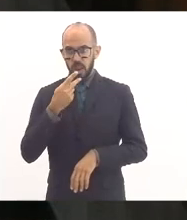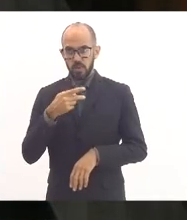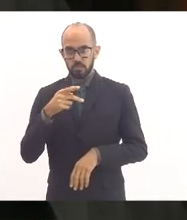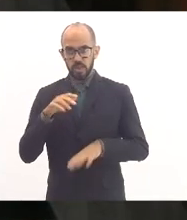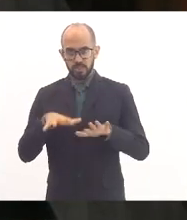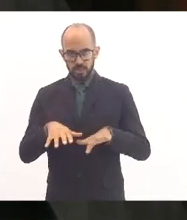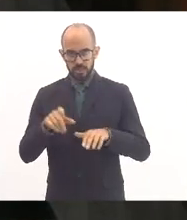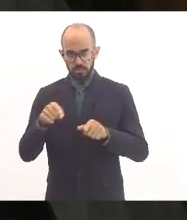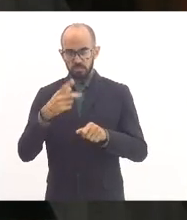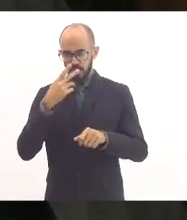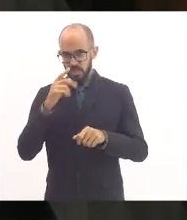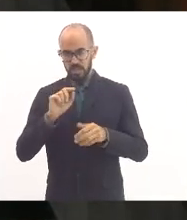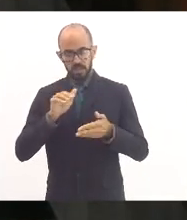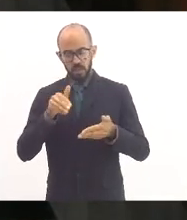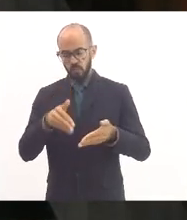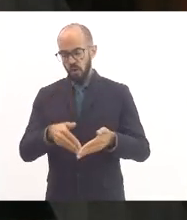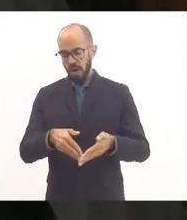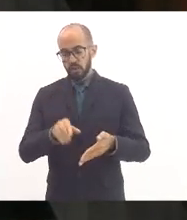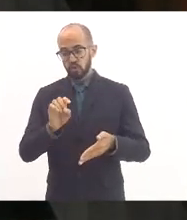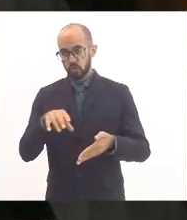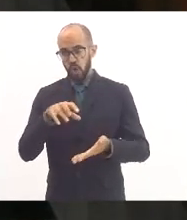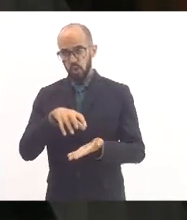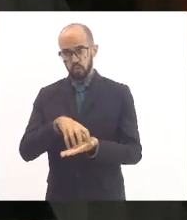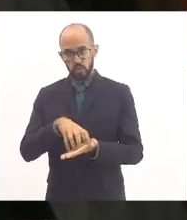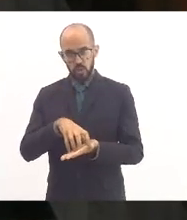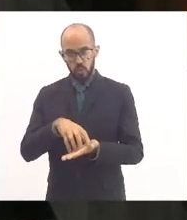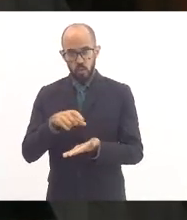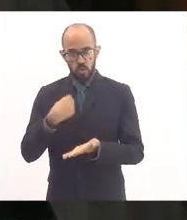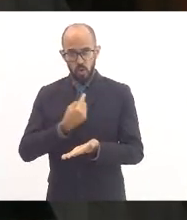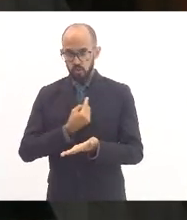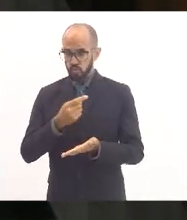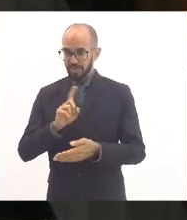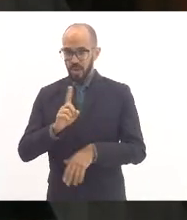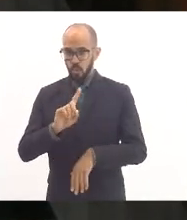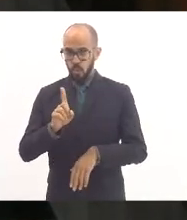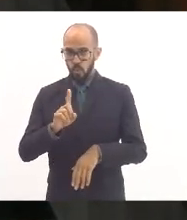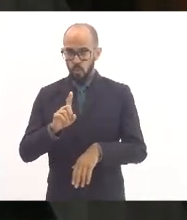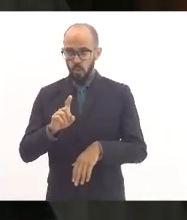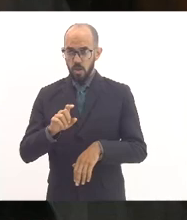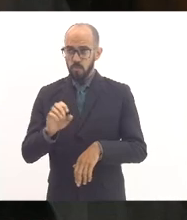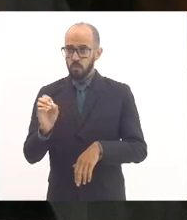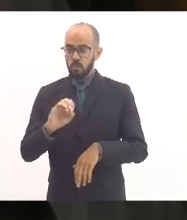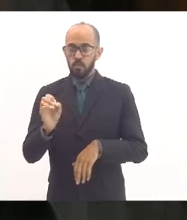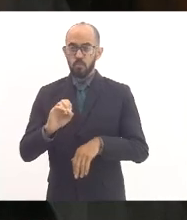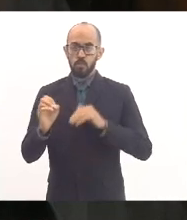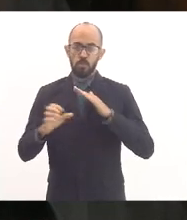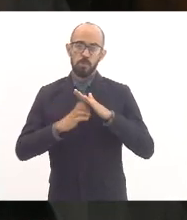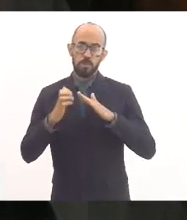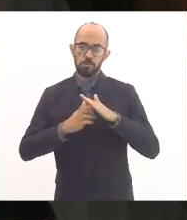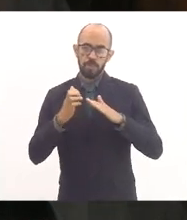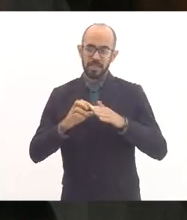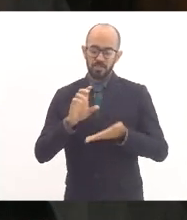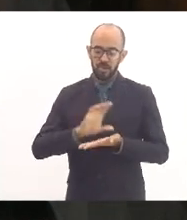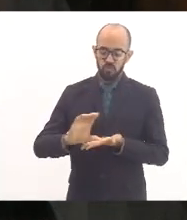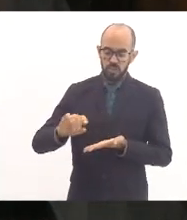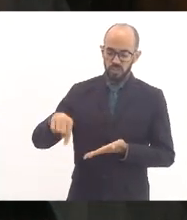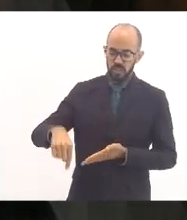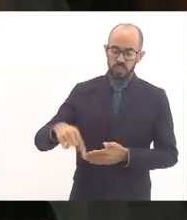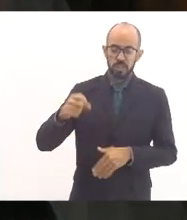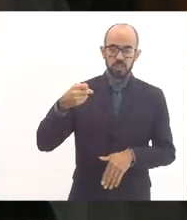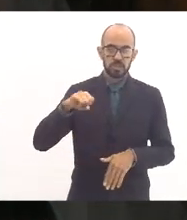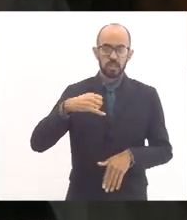impressão de criação muito focado só na nossa categoria não nenhum empresário vai investir no status que eu não tenho um ambiente seguro para o seu negócio